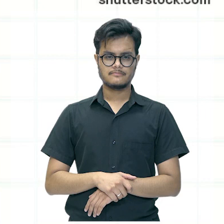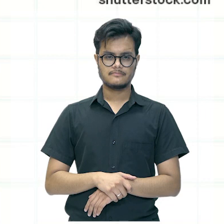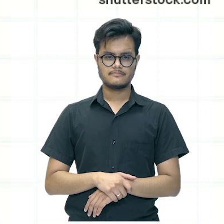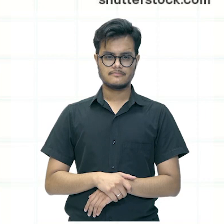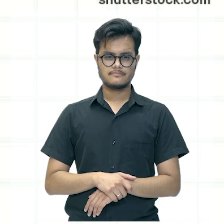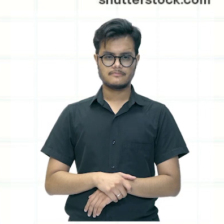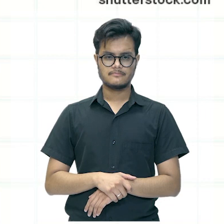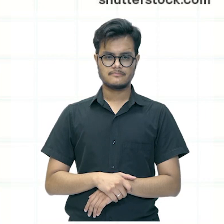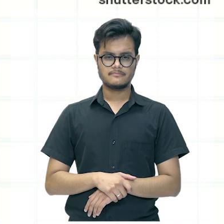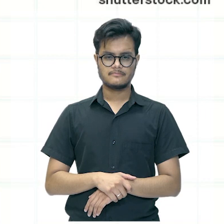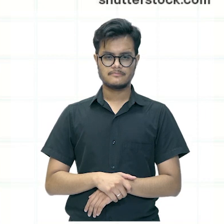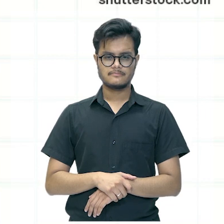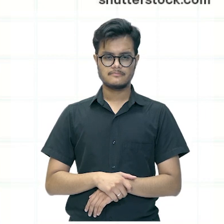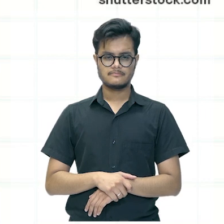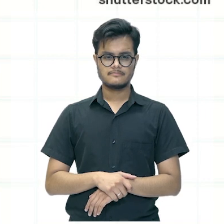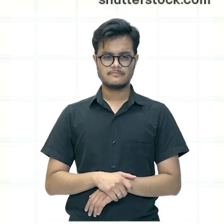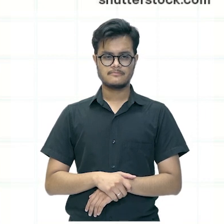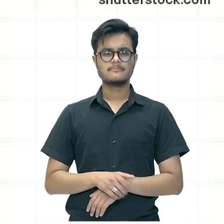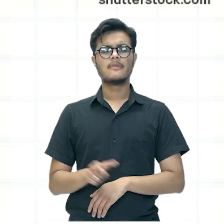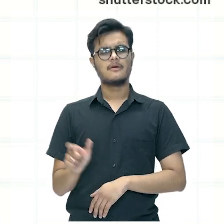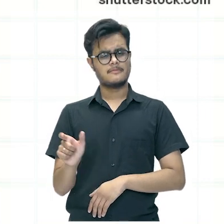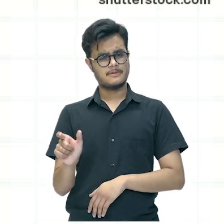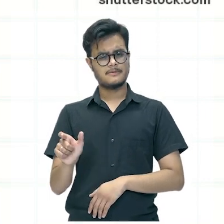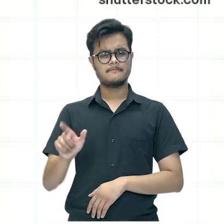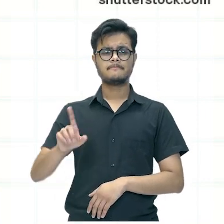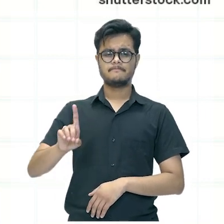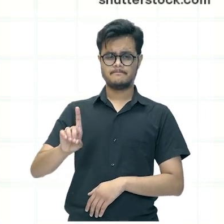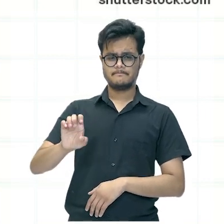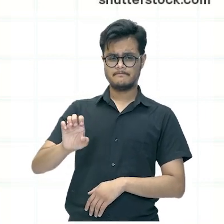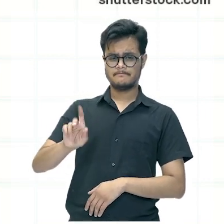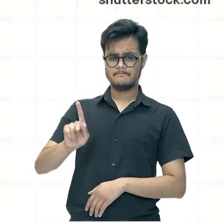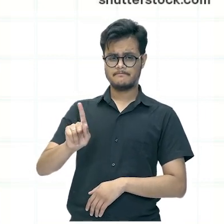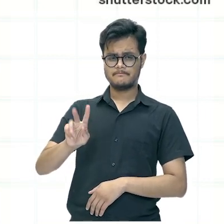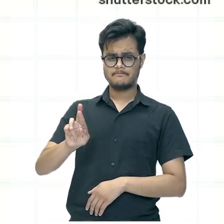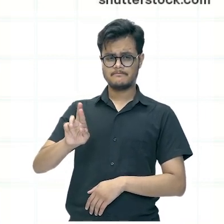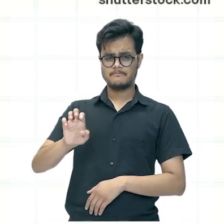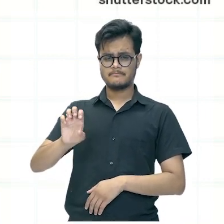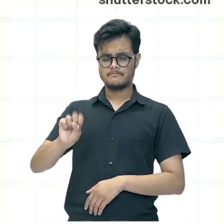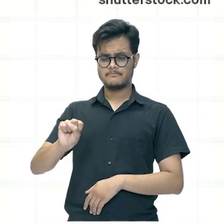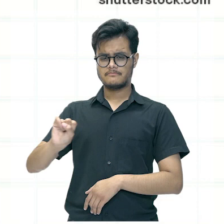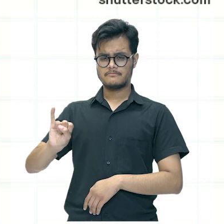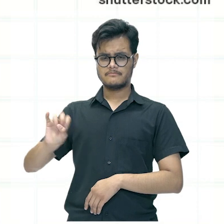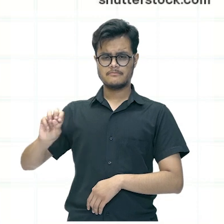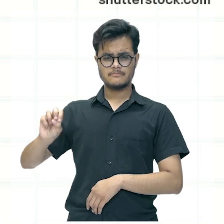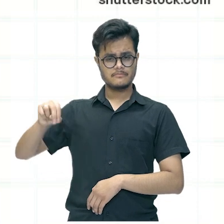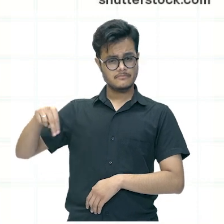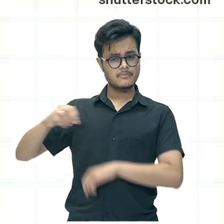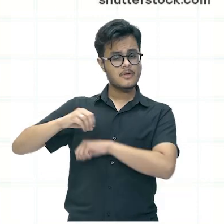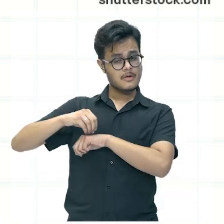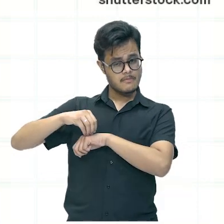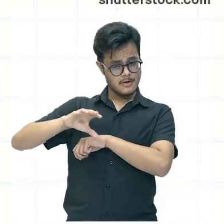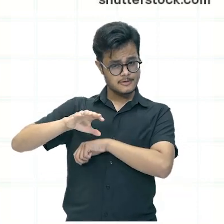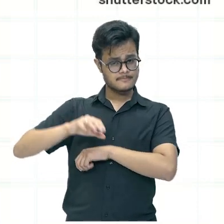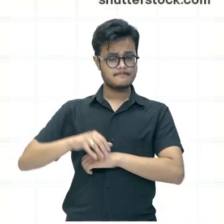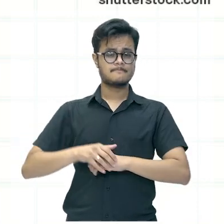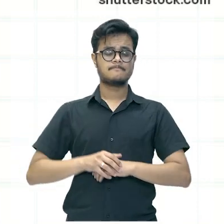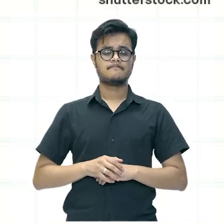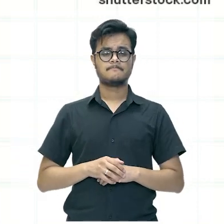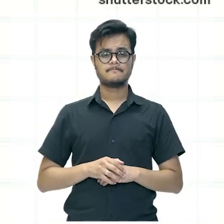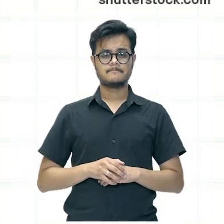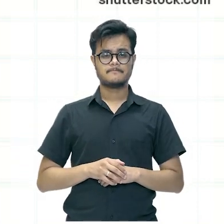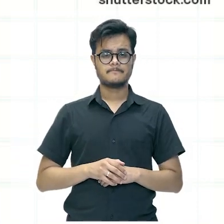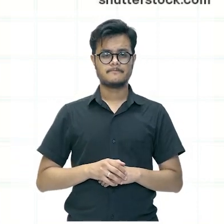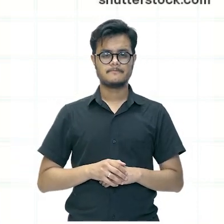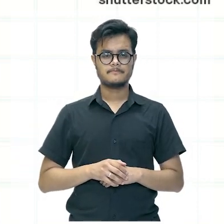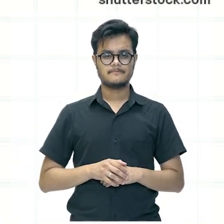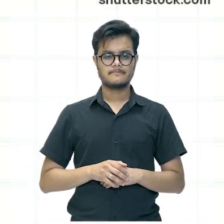Depression. Olha outra palavra também que está repetida aqui, ó, depression. É a mesma lá do texto, certo? Ok?